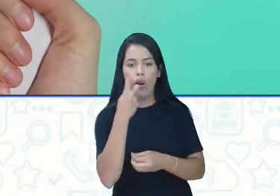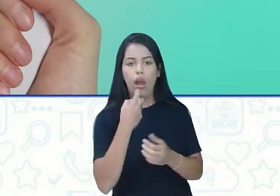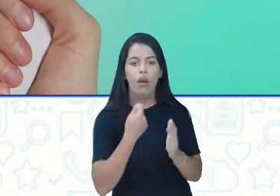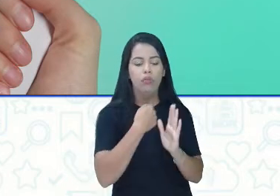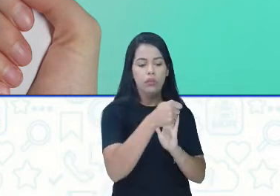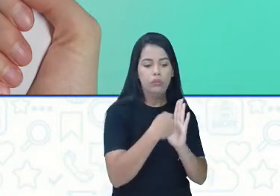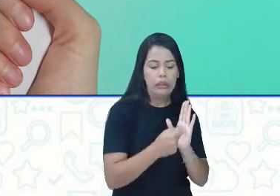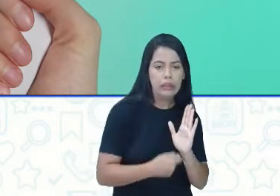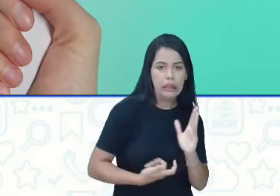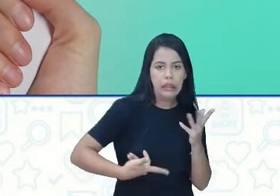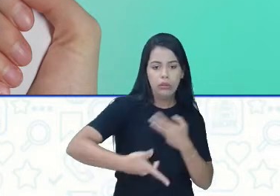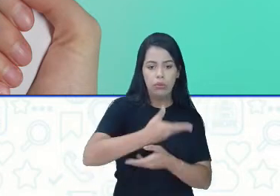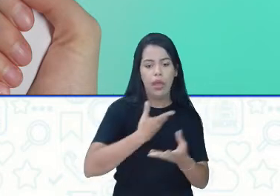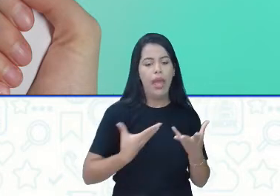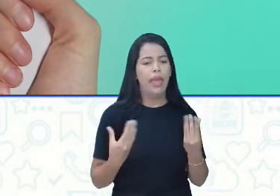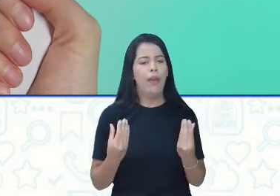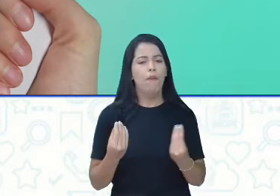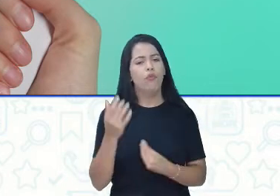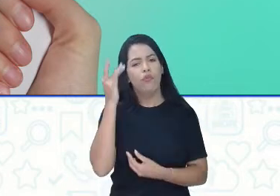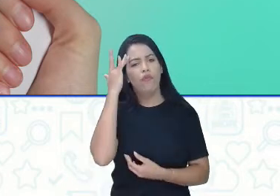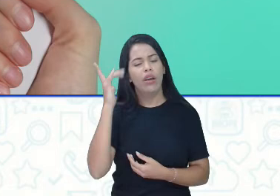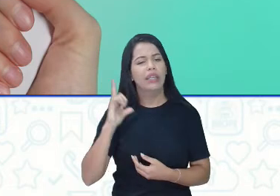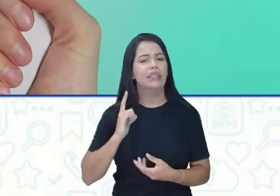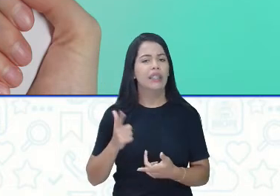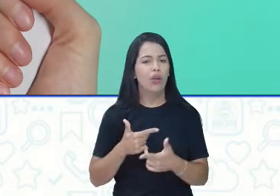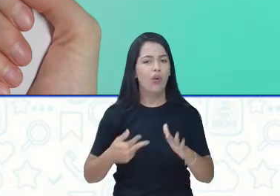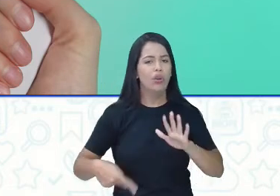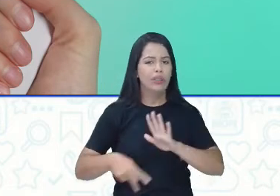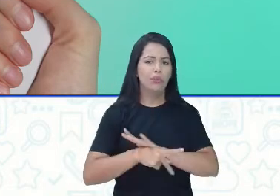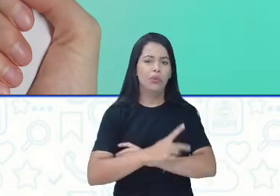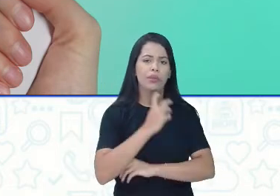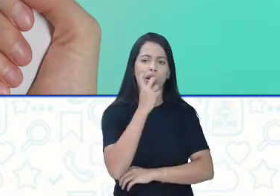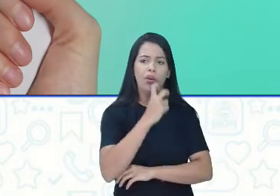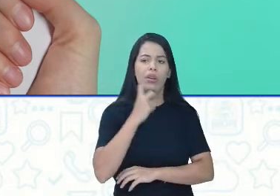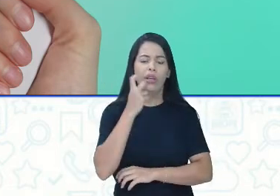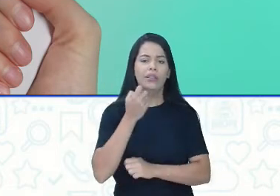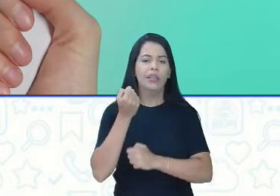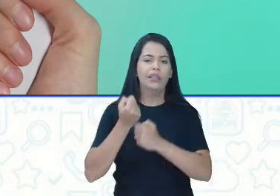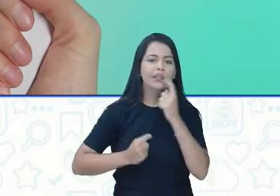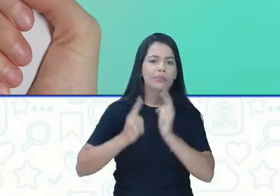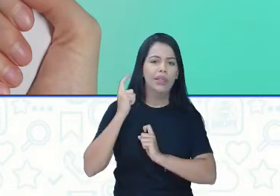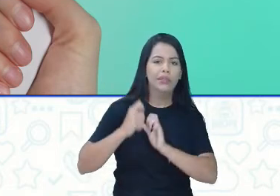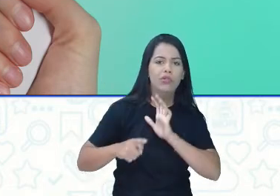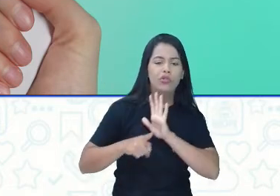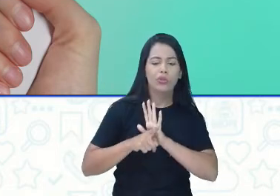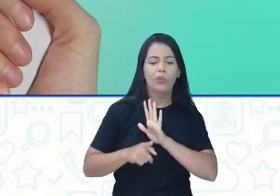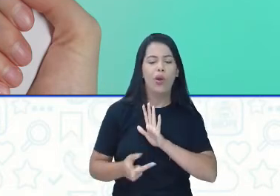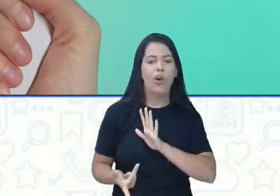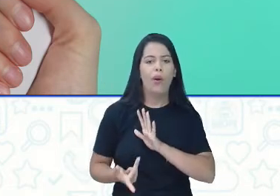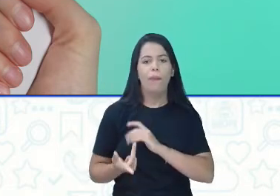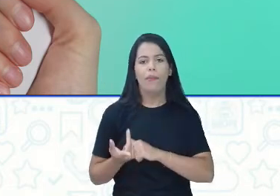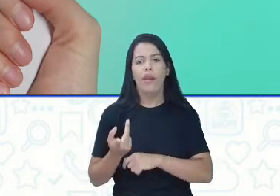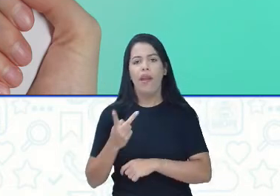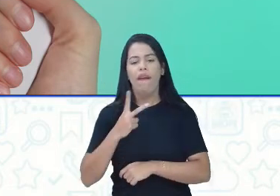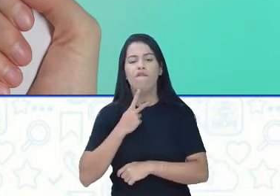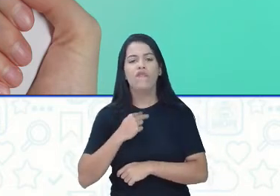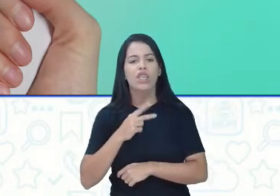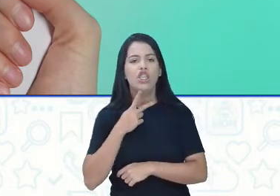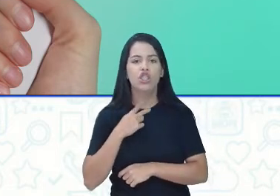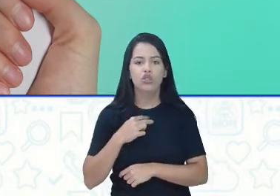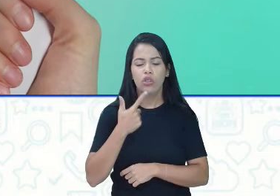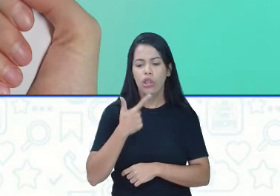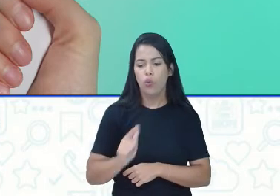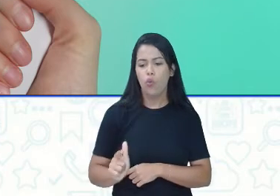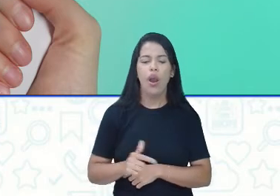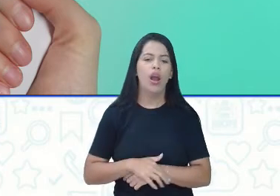fácil ter nas crônicas recursos da oralidade, ou seja, expressões, vícios de linguagem,